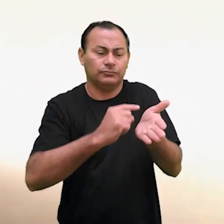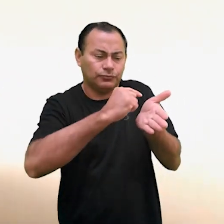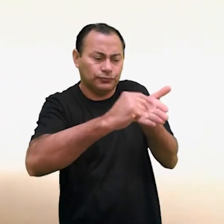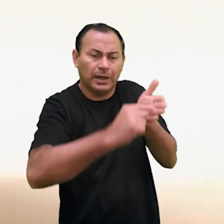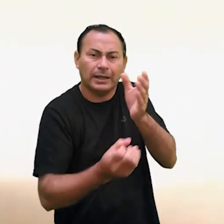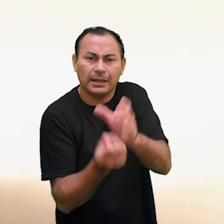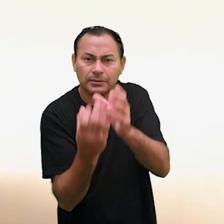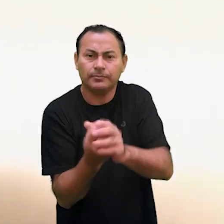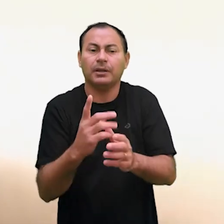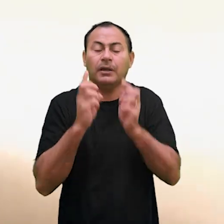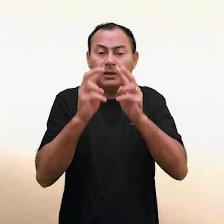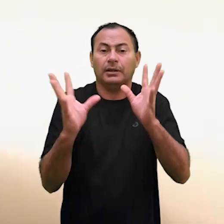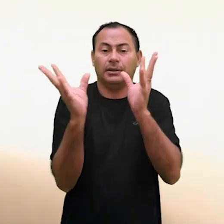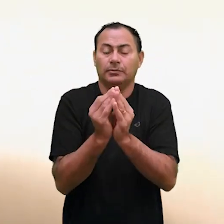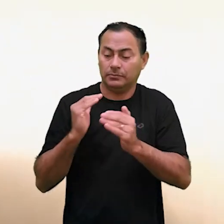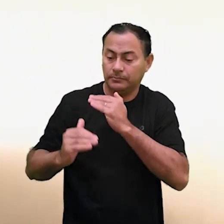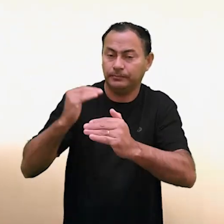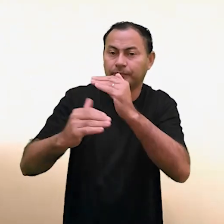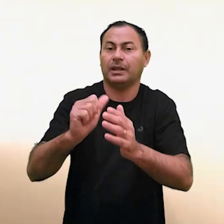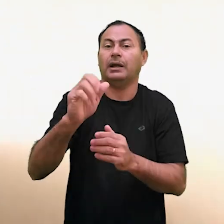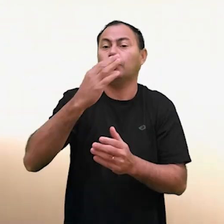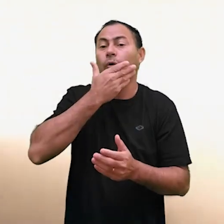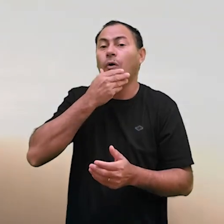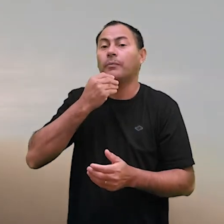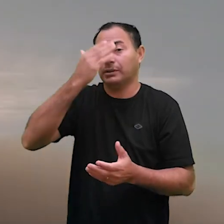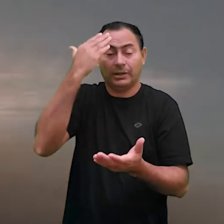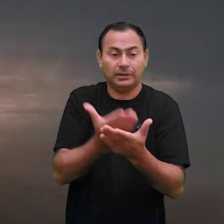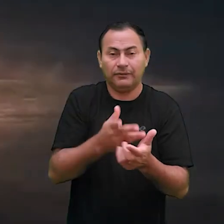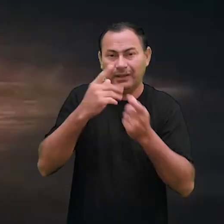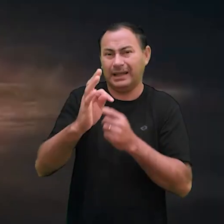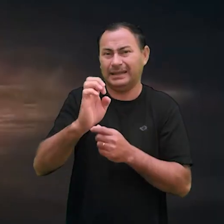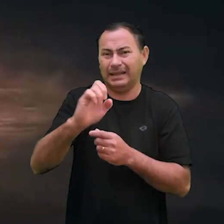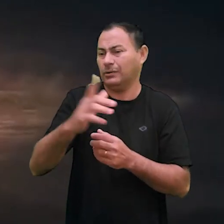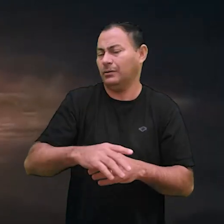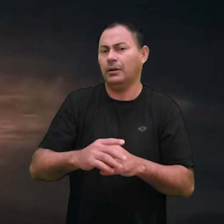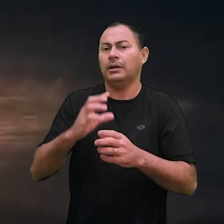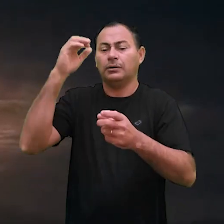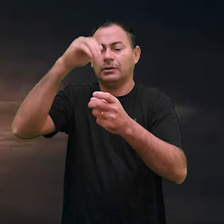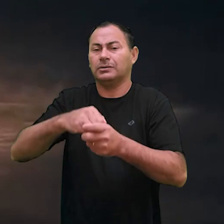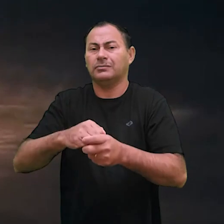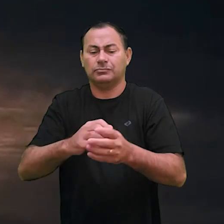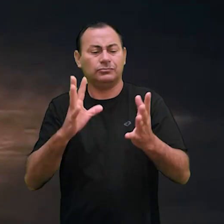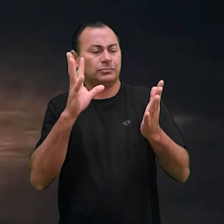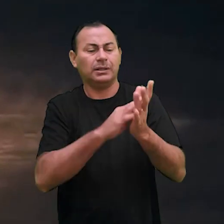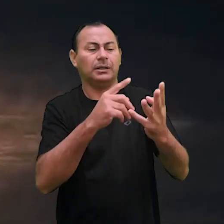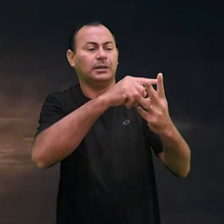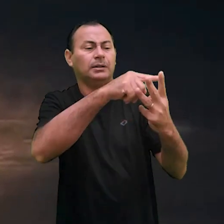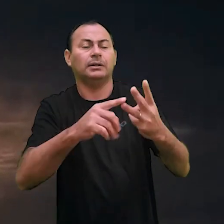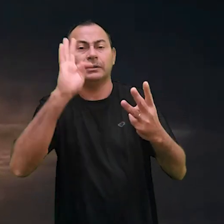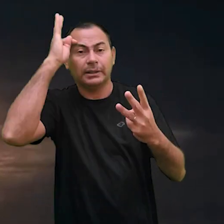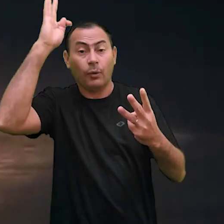sobre a criação verso por verso, e então consideramos a tese do evolucionista ateu, notamos que o relato de Gênesis preenche